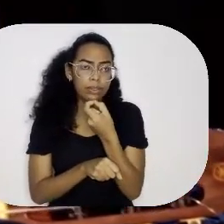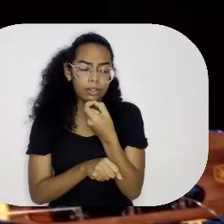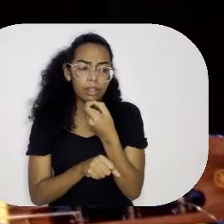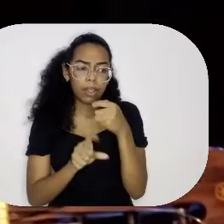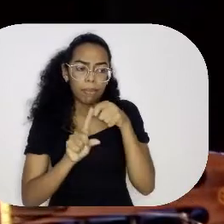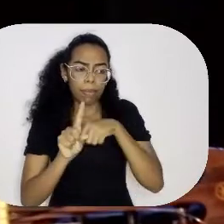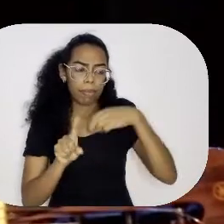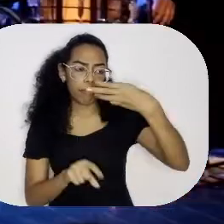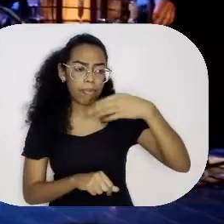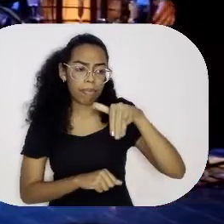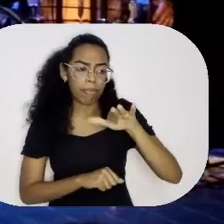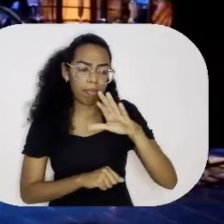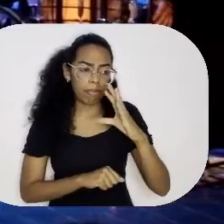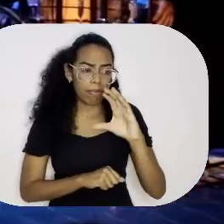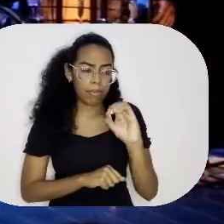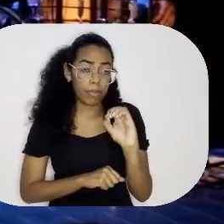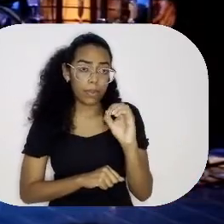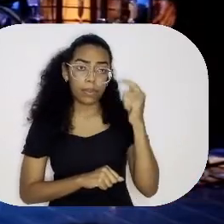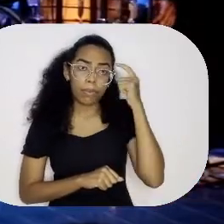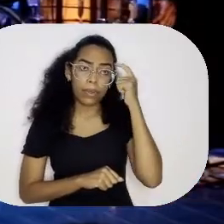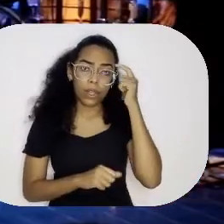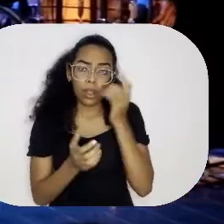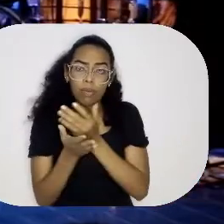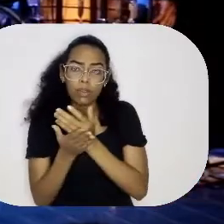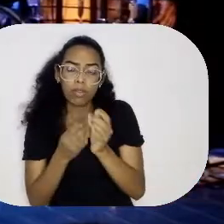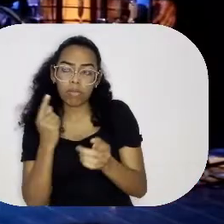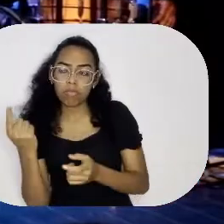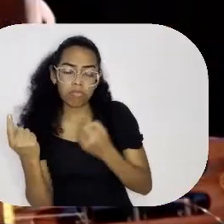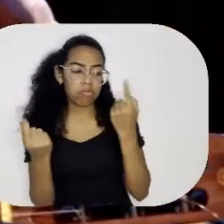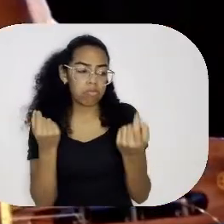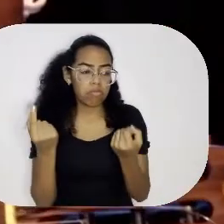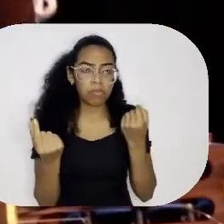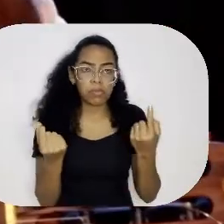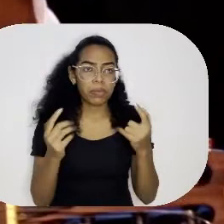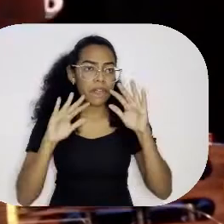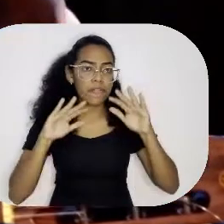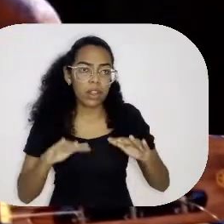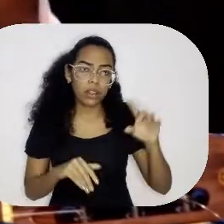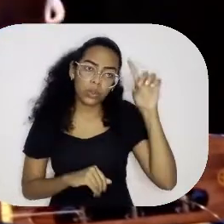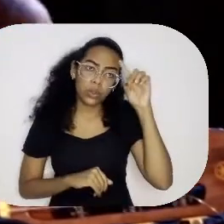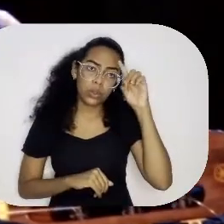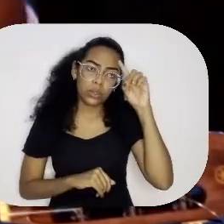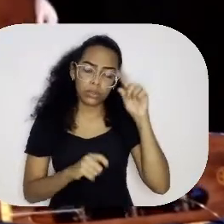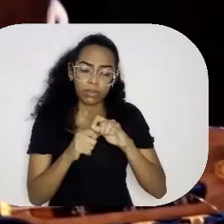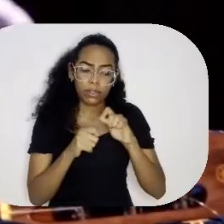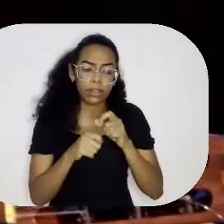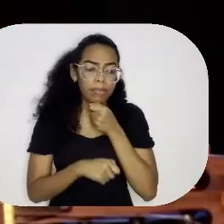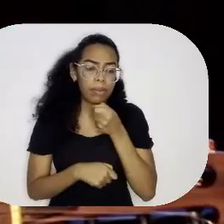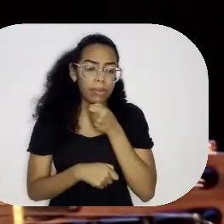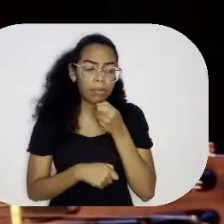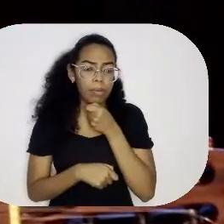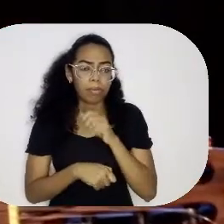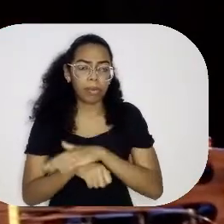músicas no Facebook. Começava com Ave Maria de Chuva, depois cantava uma canção, e as pessoas, eu fui ficando, todo dia fazendo isso.